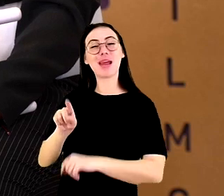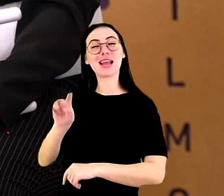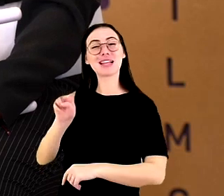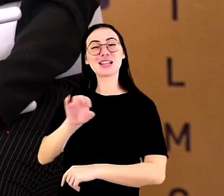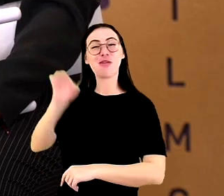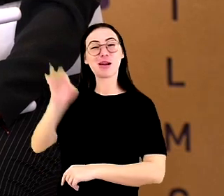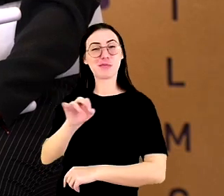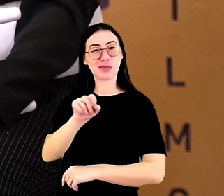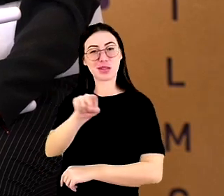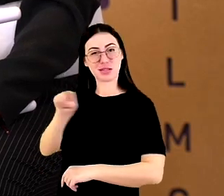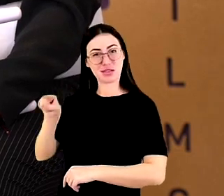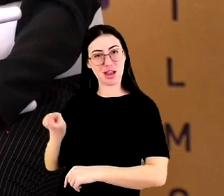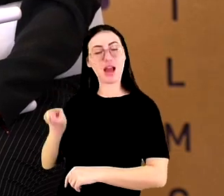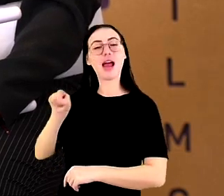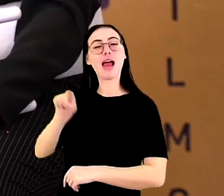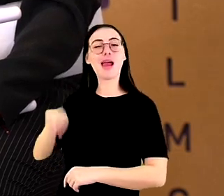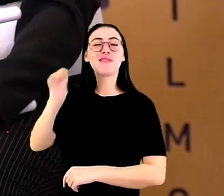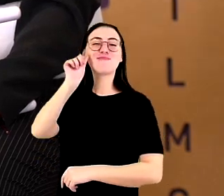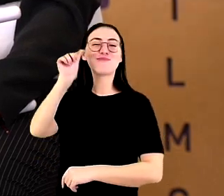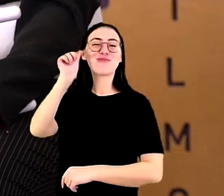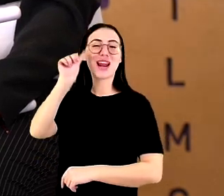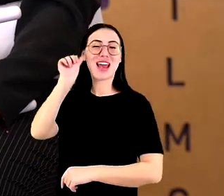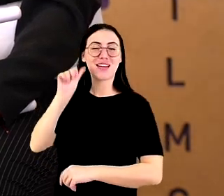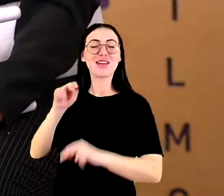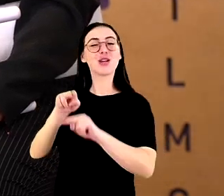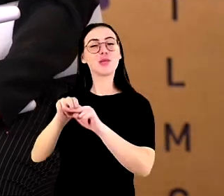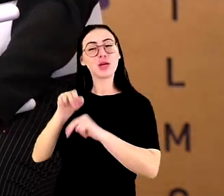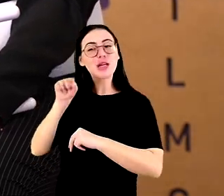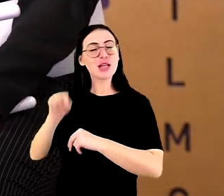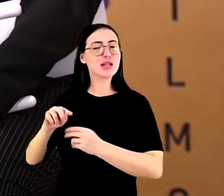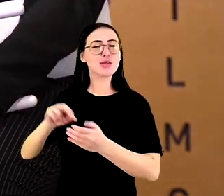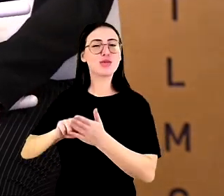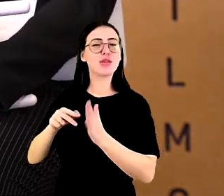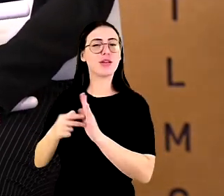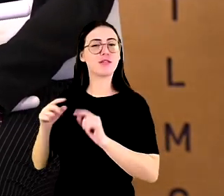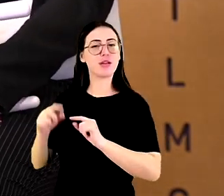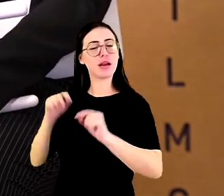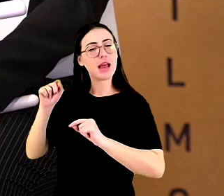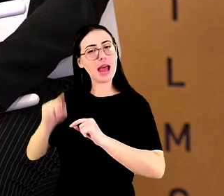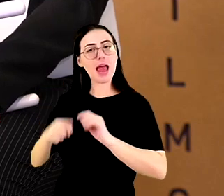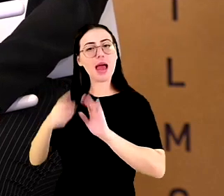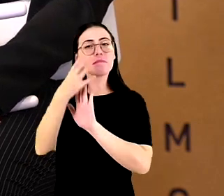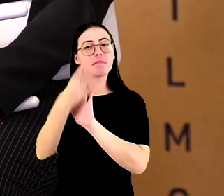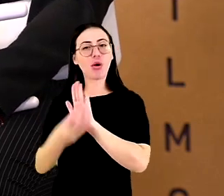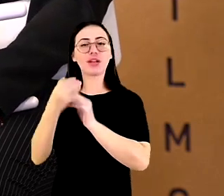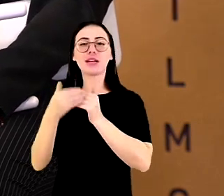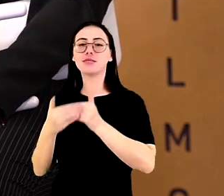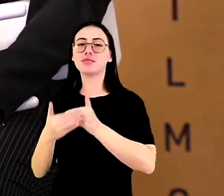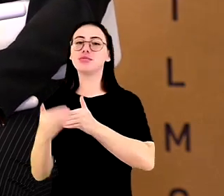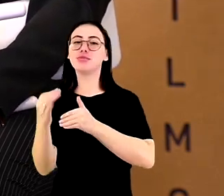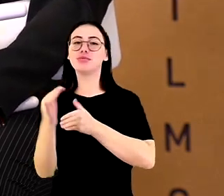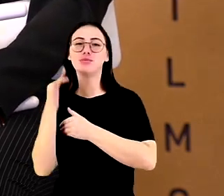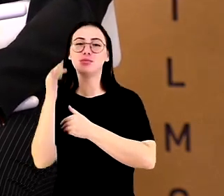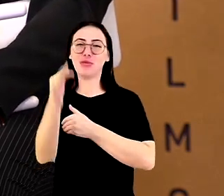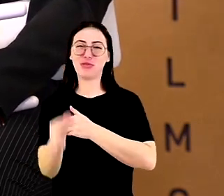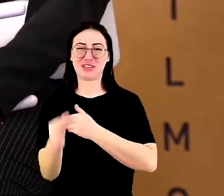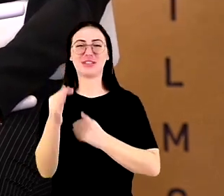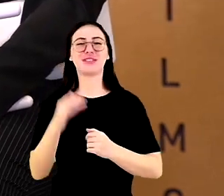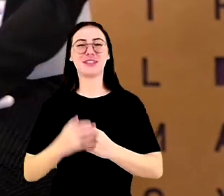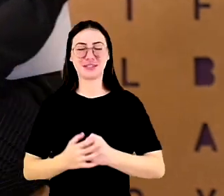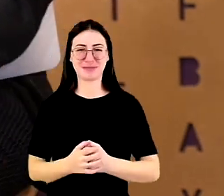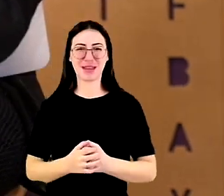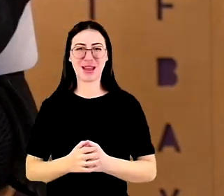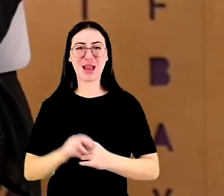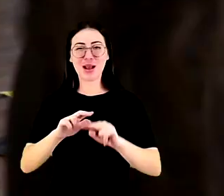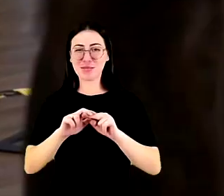é legado. Então, mais do que só transformar a raiz em a Pulse e o Tech Hub, que é incrível, o